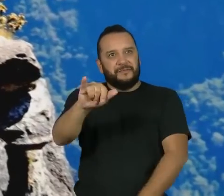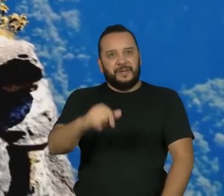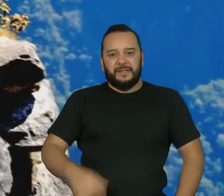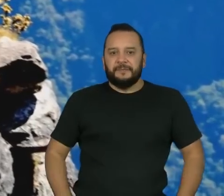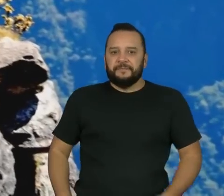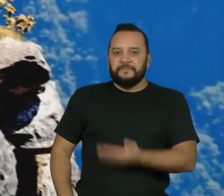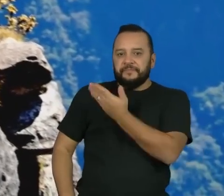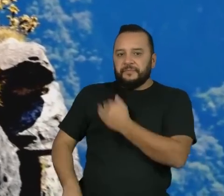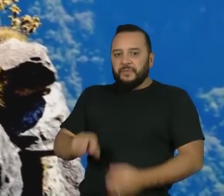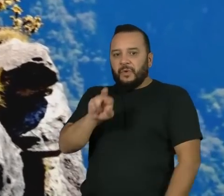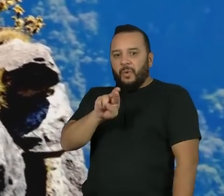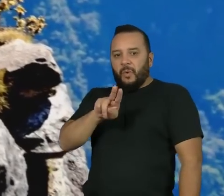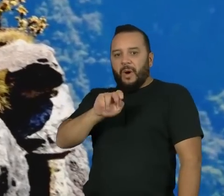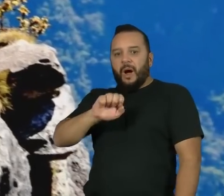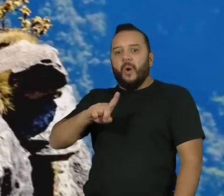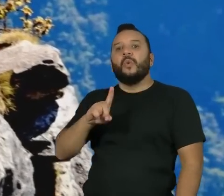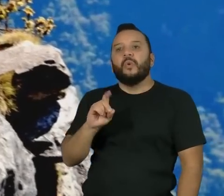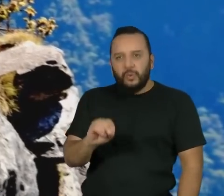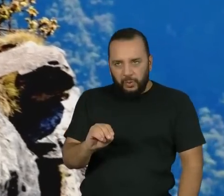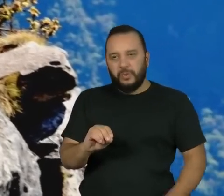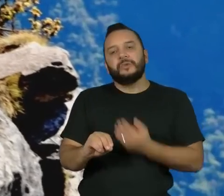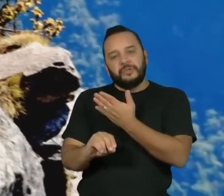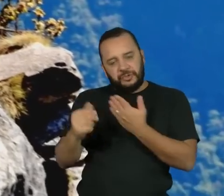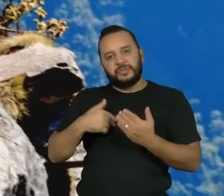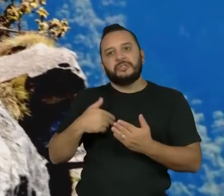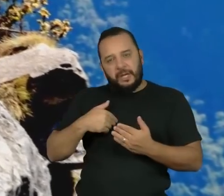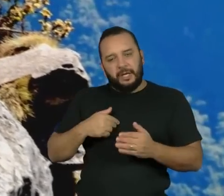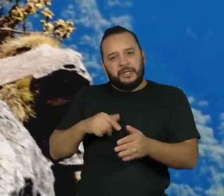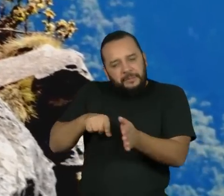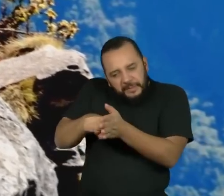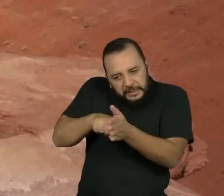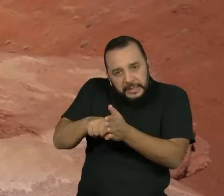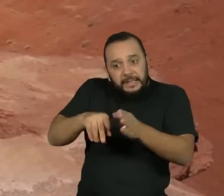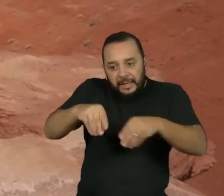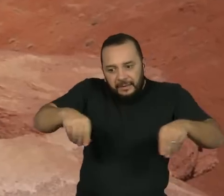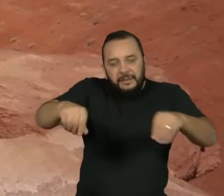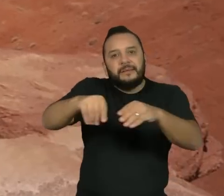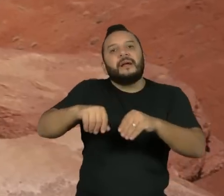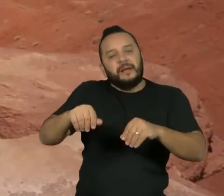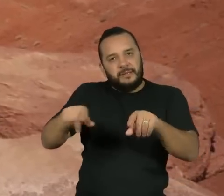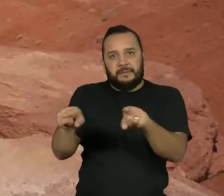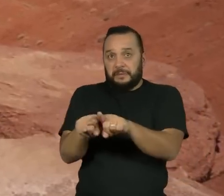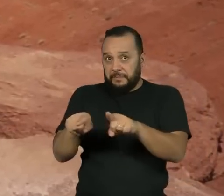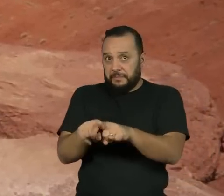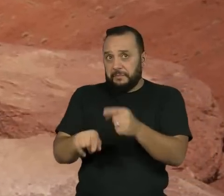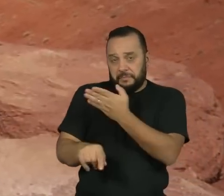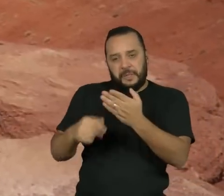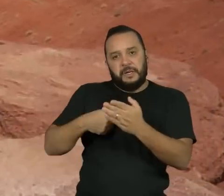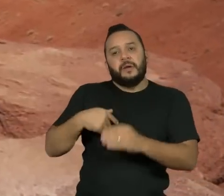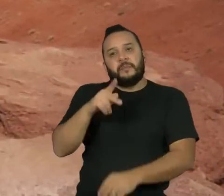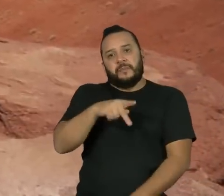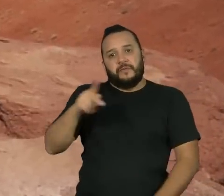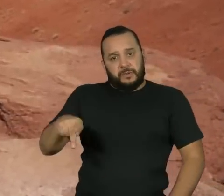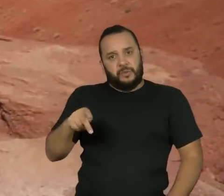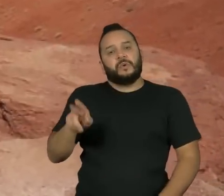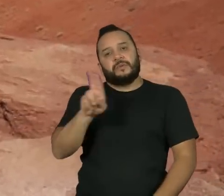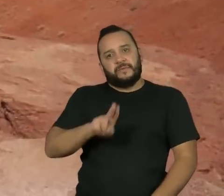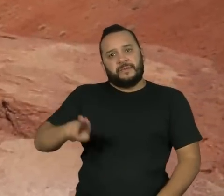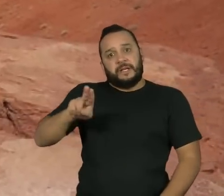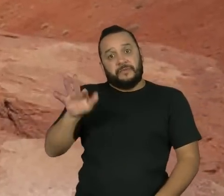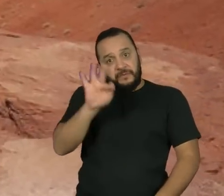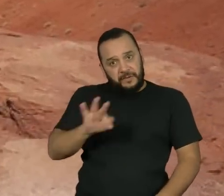Rualdo Menegatti, geólogo, doutor em Ecologia da Paisagem e professor da Universidade Federal do Rio Grande do